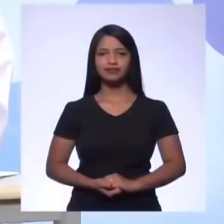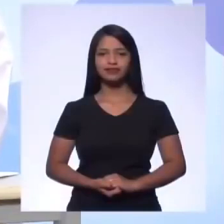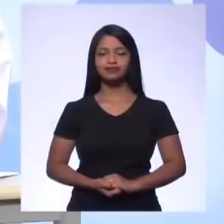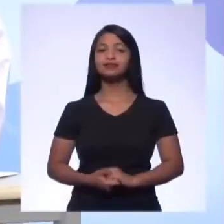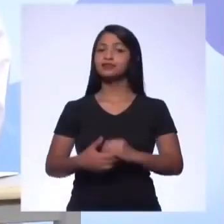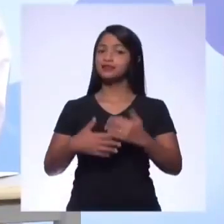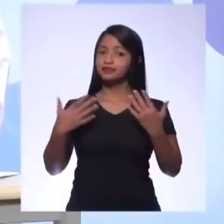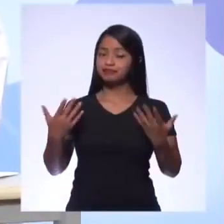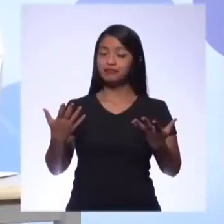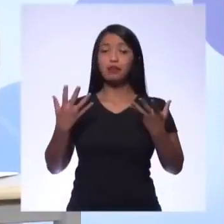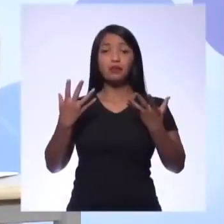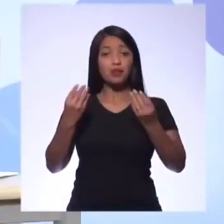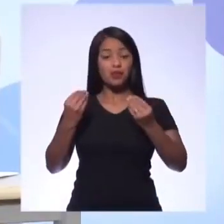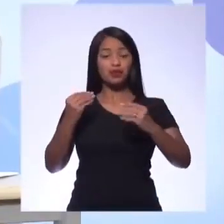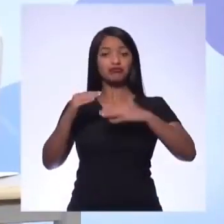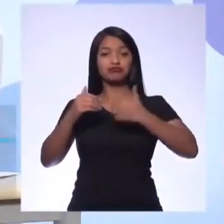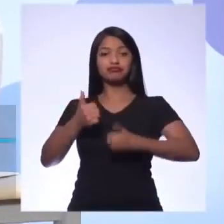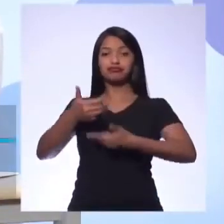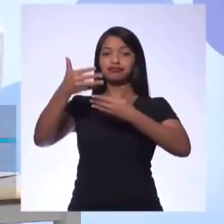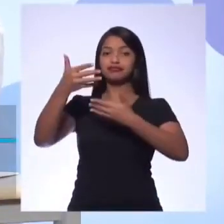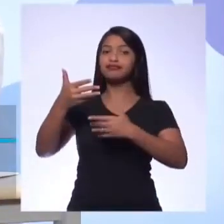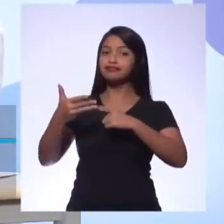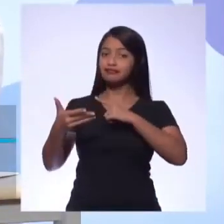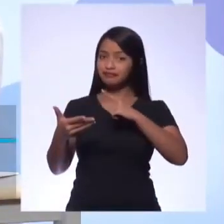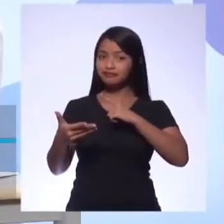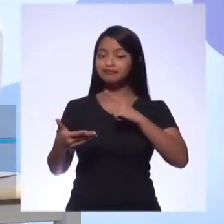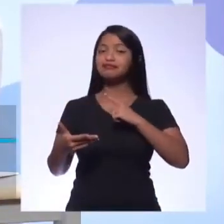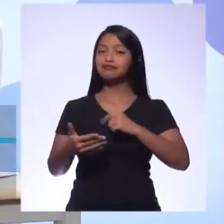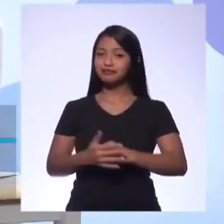Olha, professor, muitas interações aqui, viu?